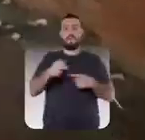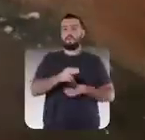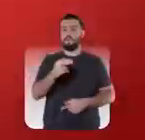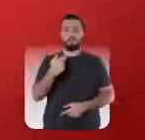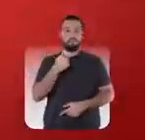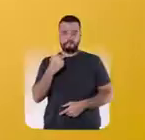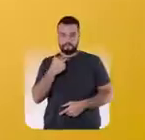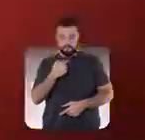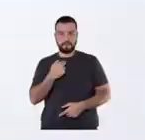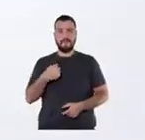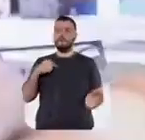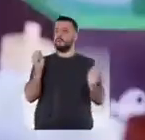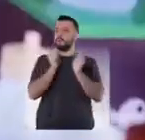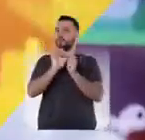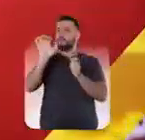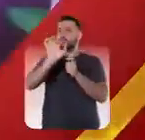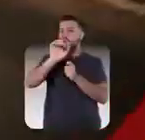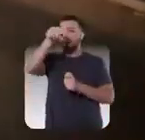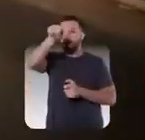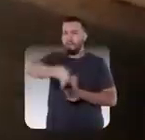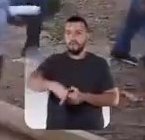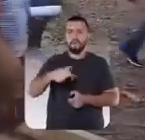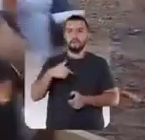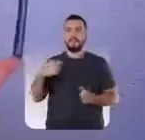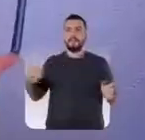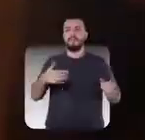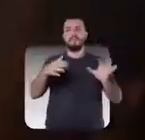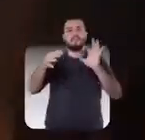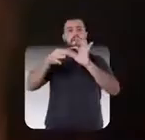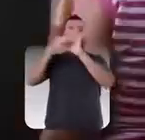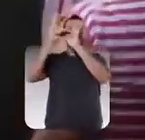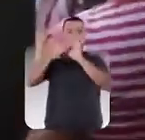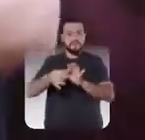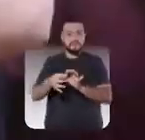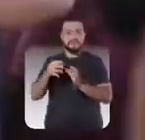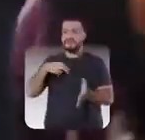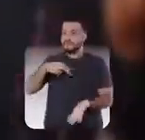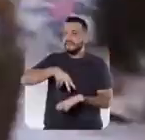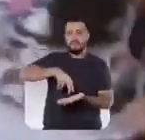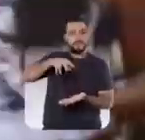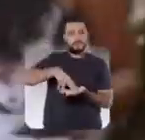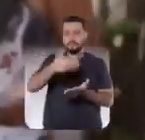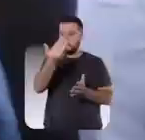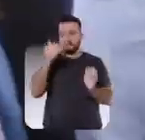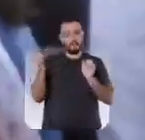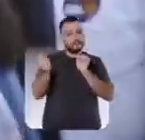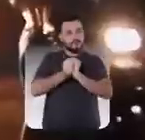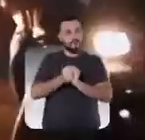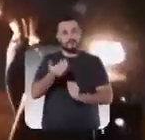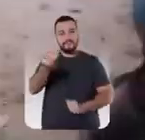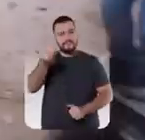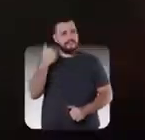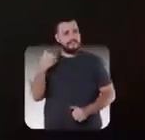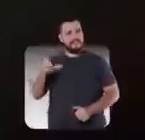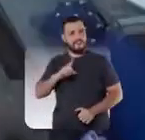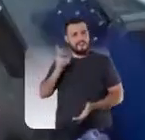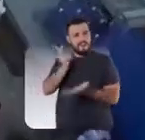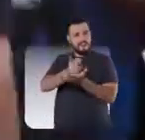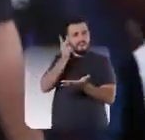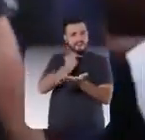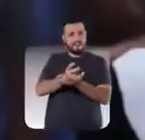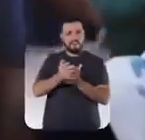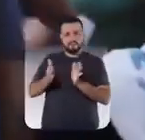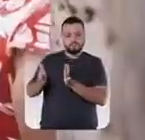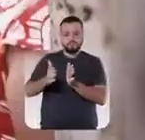de novo. É 12, é 12, é 12. Vista a camisa, pule e tira o pé do chão. Tô fechado com 12 para